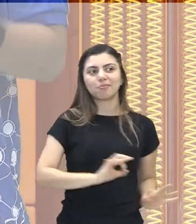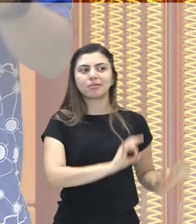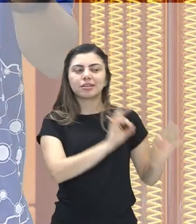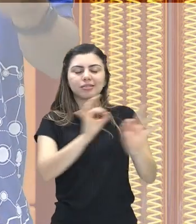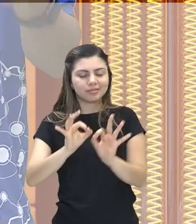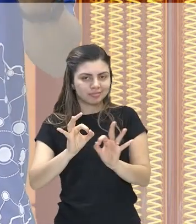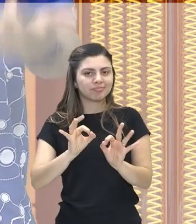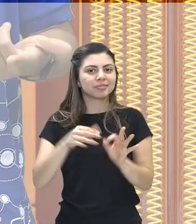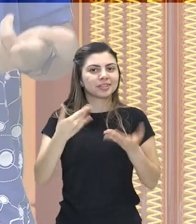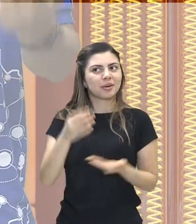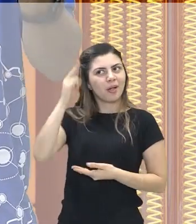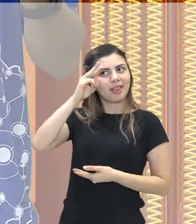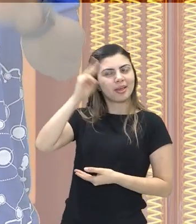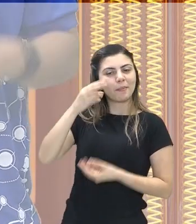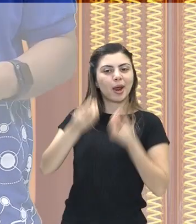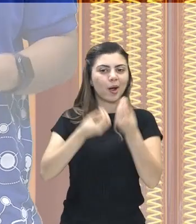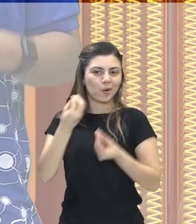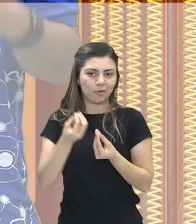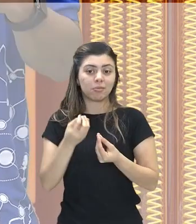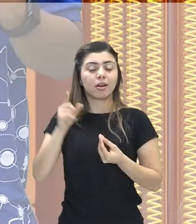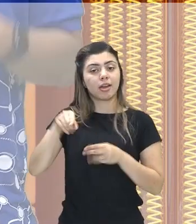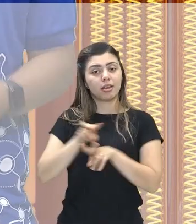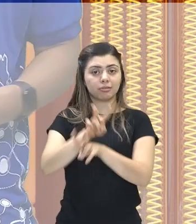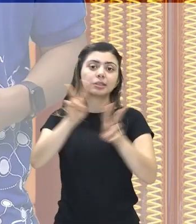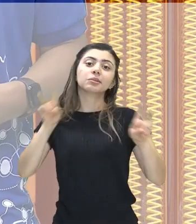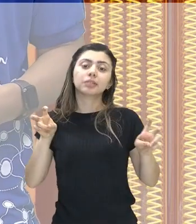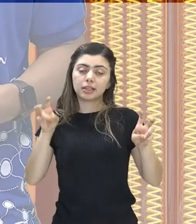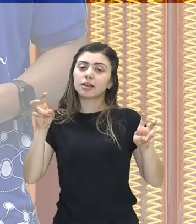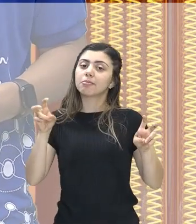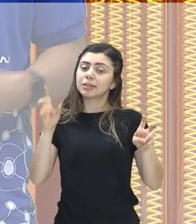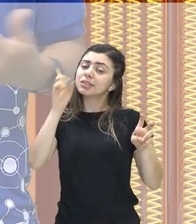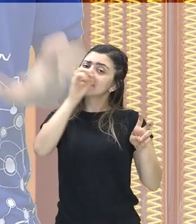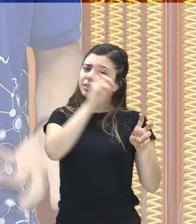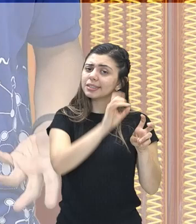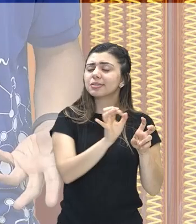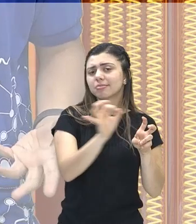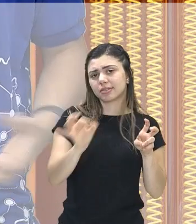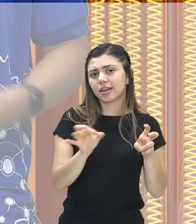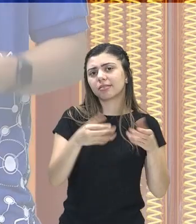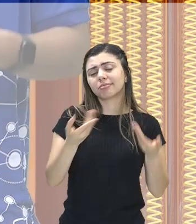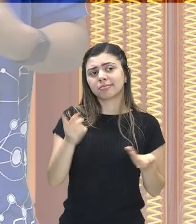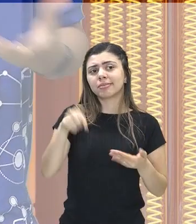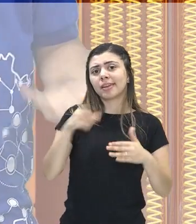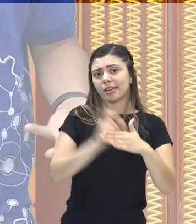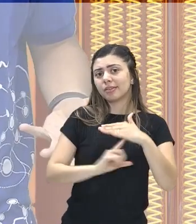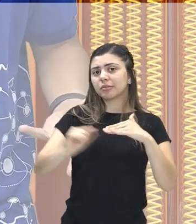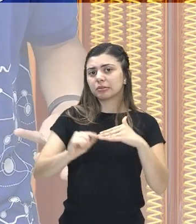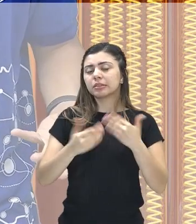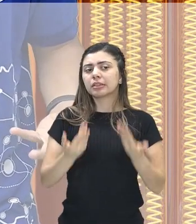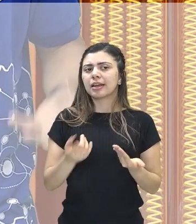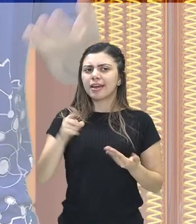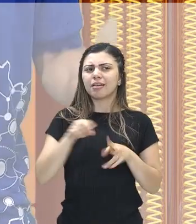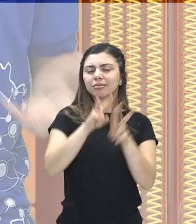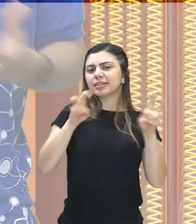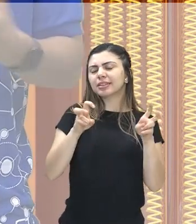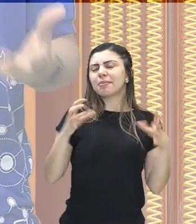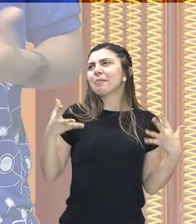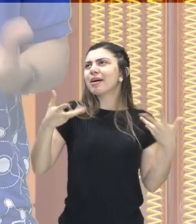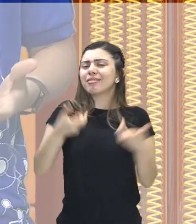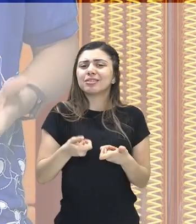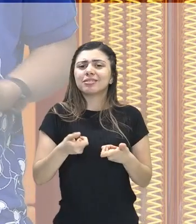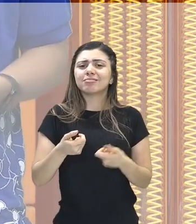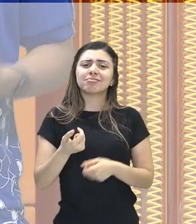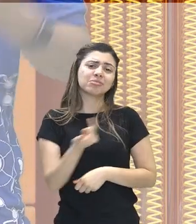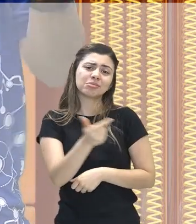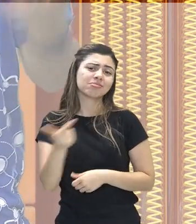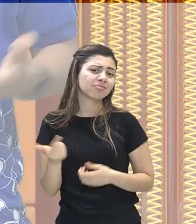assim, lembrando sempre que é um assunto muito difícil, né? Refugiados, não é um assunto bonitinho. Não tem como a